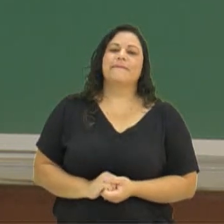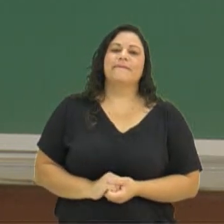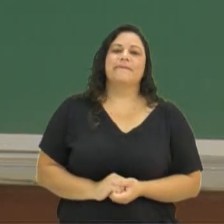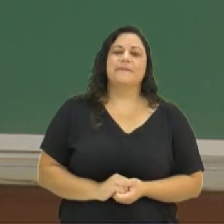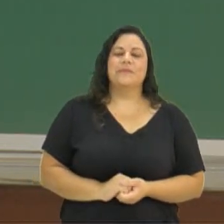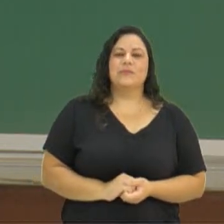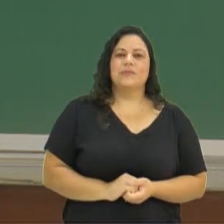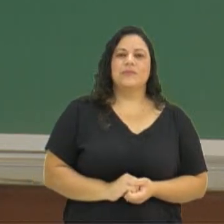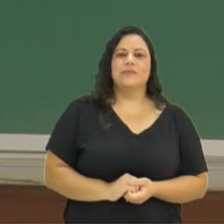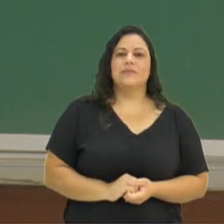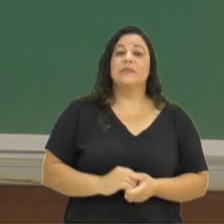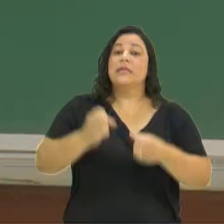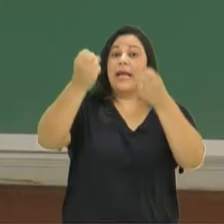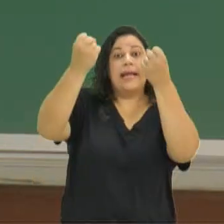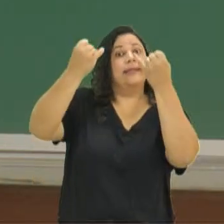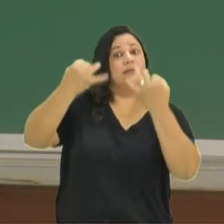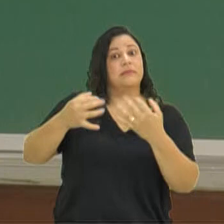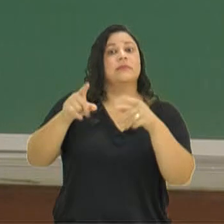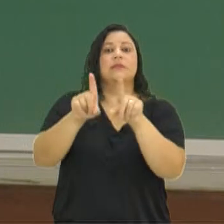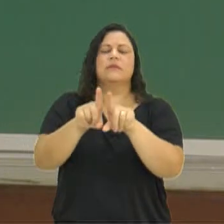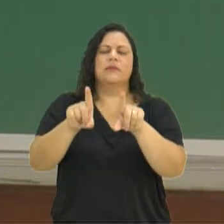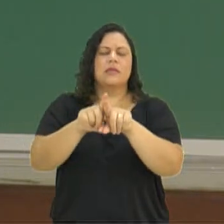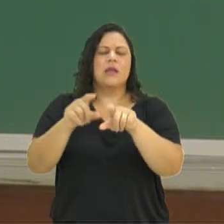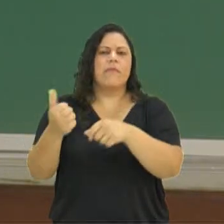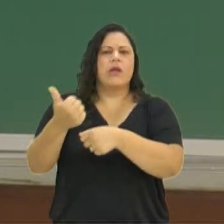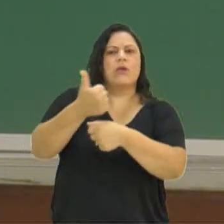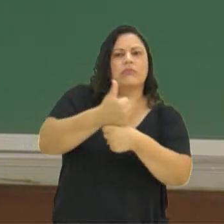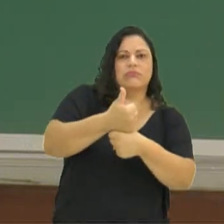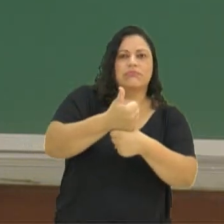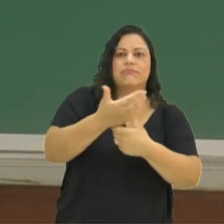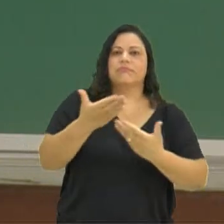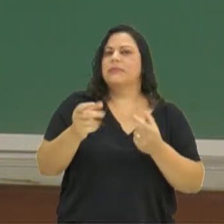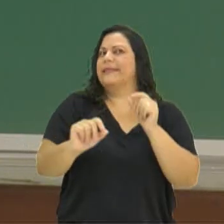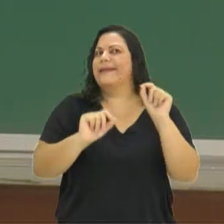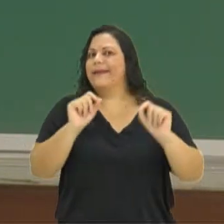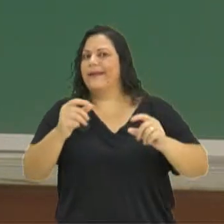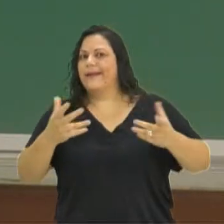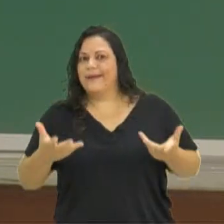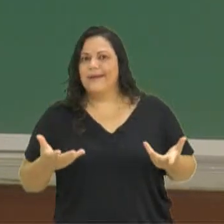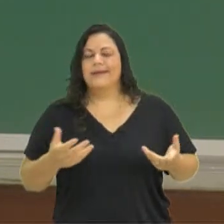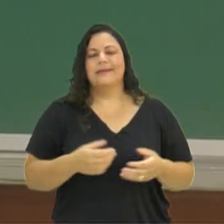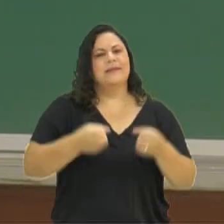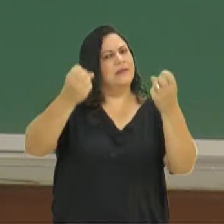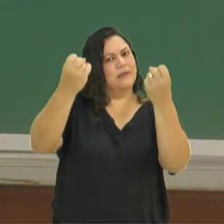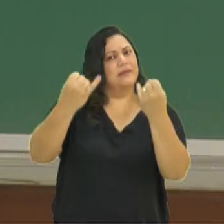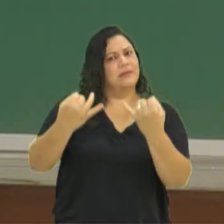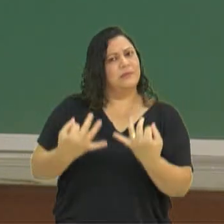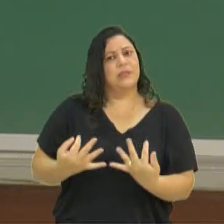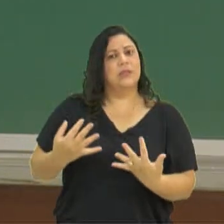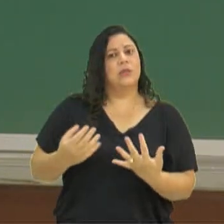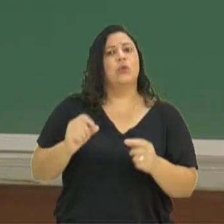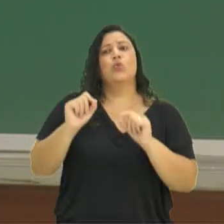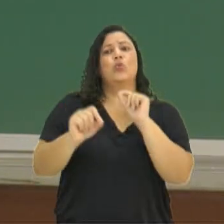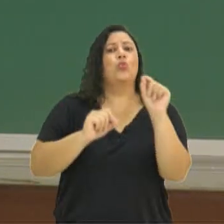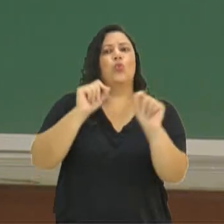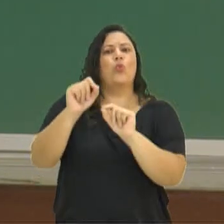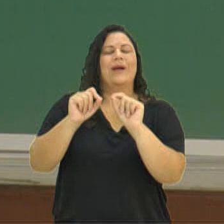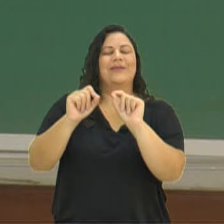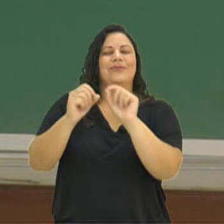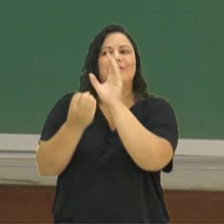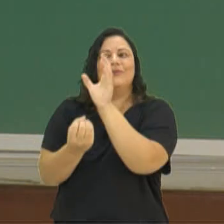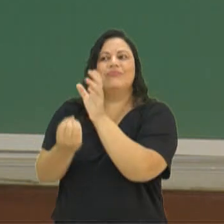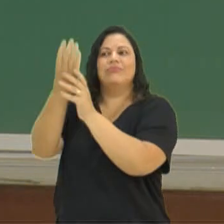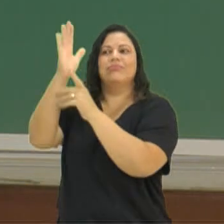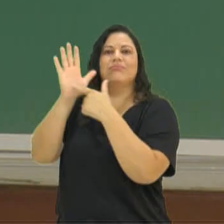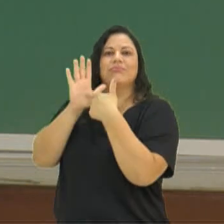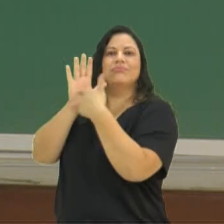filme. Conta também um pouquinho sobre a direção, né? Esse filme, por exemplo, conta quando é que foi a estreia. Esse filme, por exemplo,